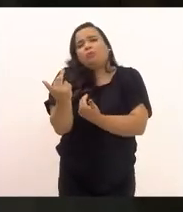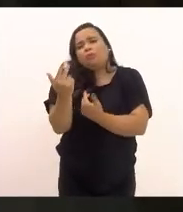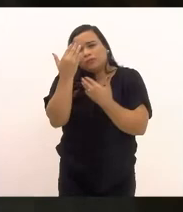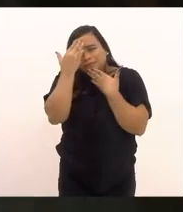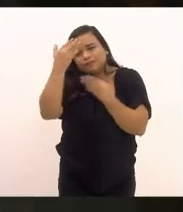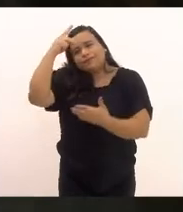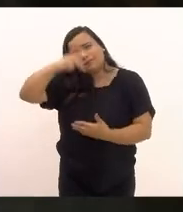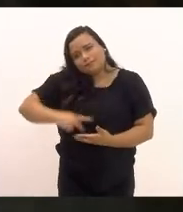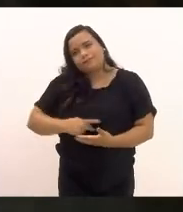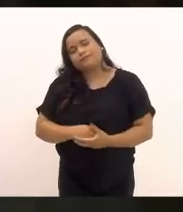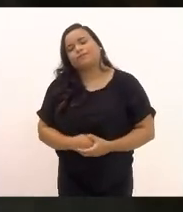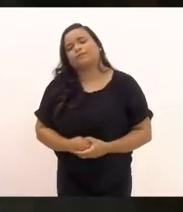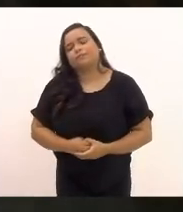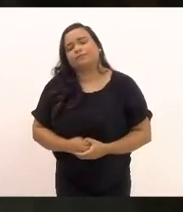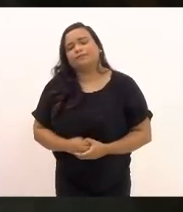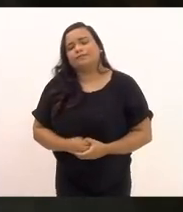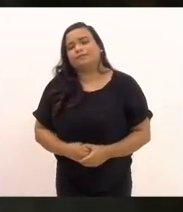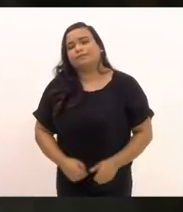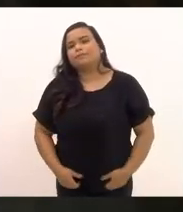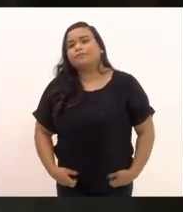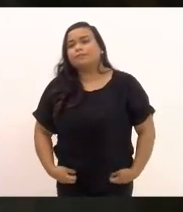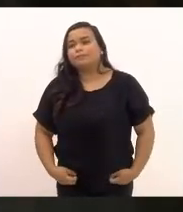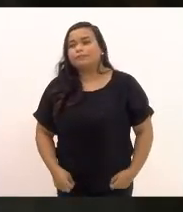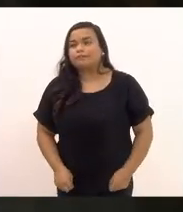obrigado, senhora presidente.